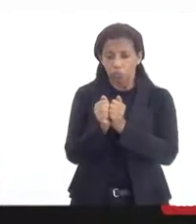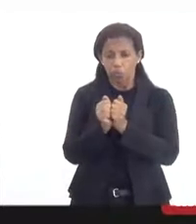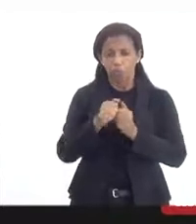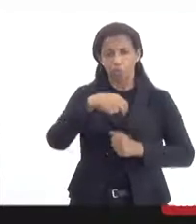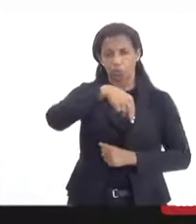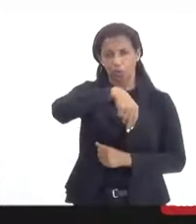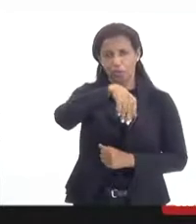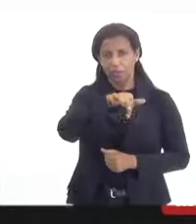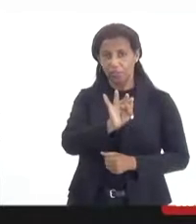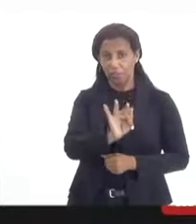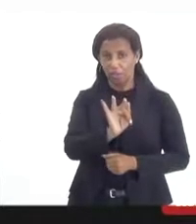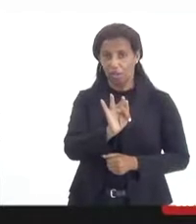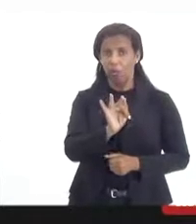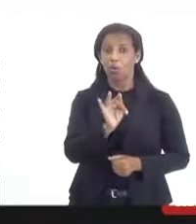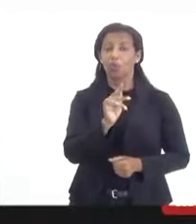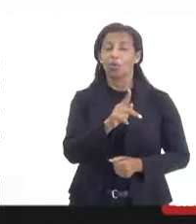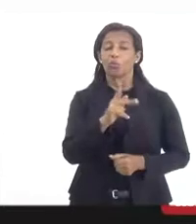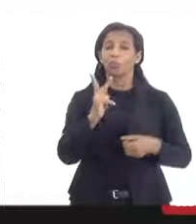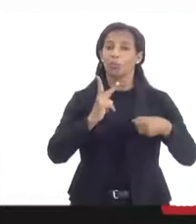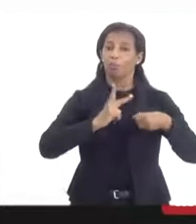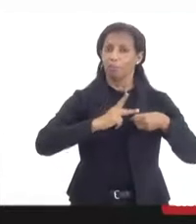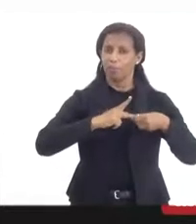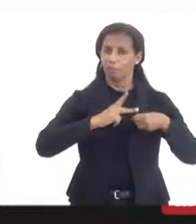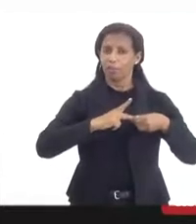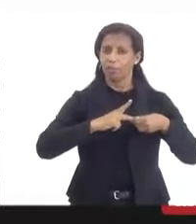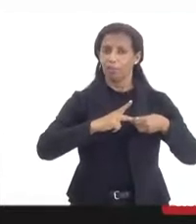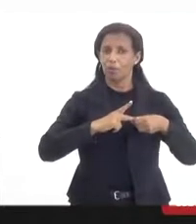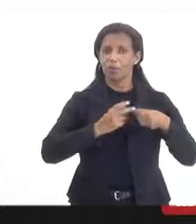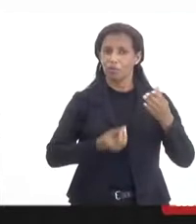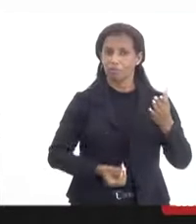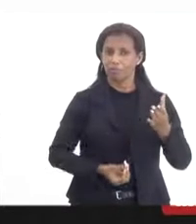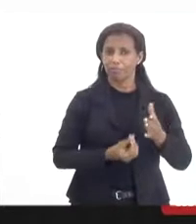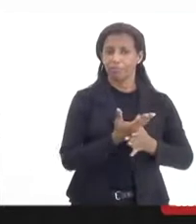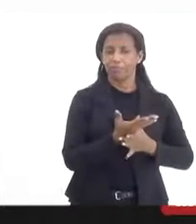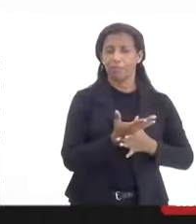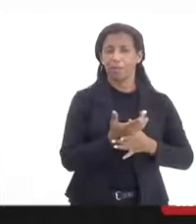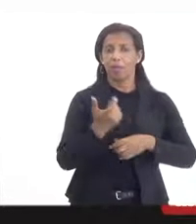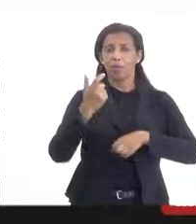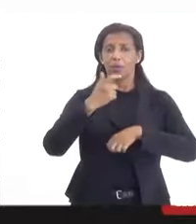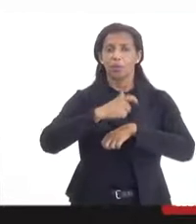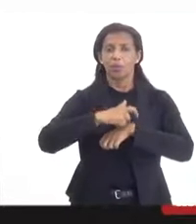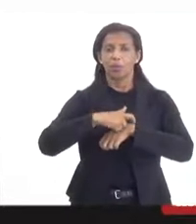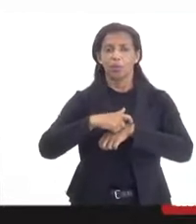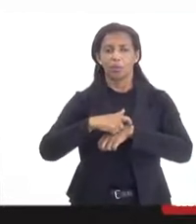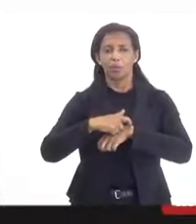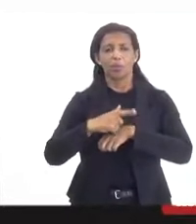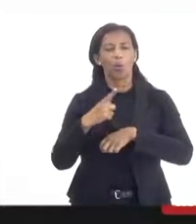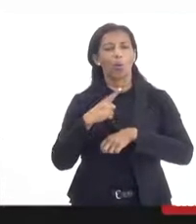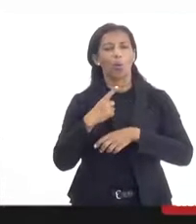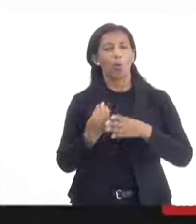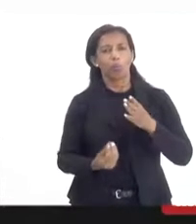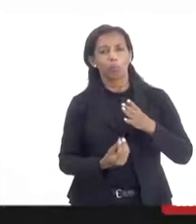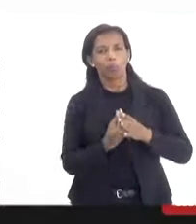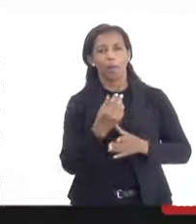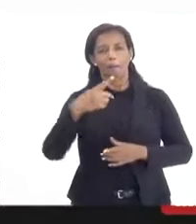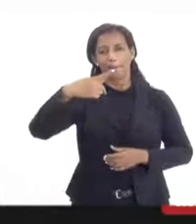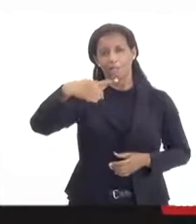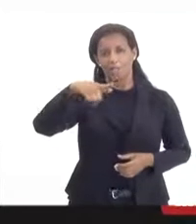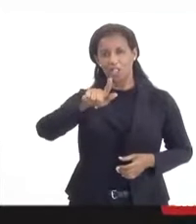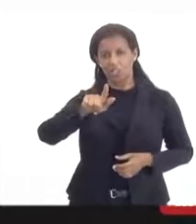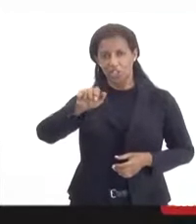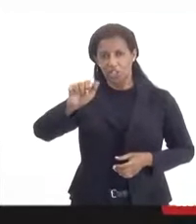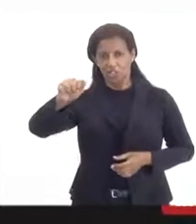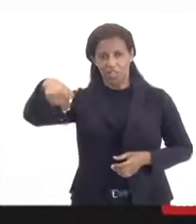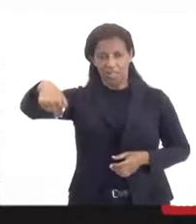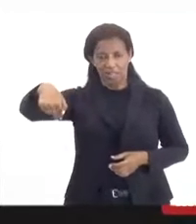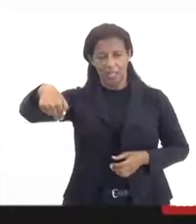de petróleo que foram emitidas aí no período autuado, tendo como origem a UPGN em Cabiúnas